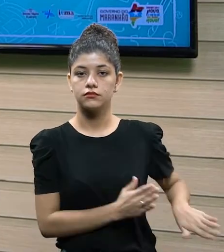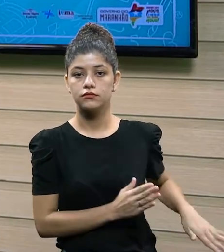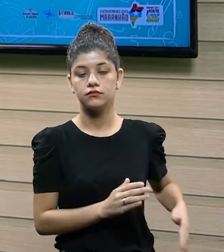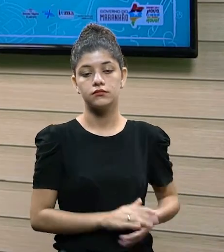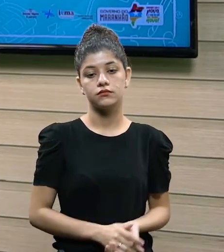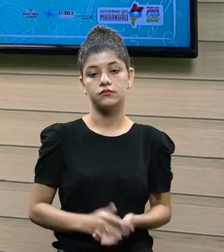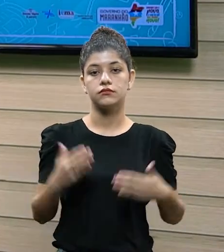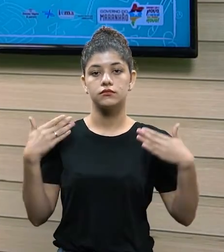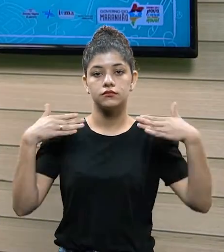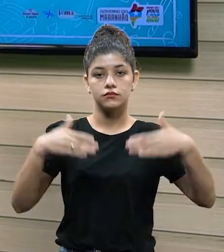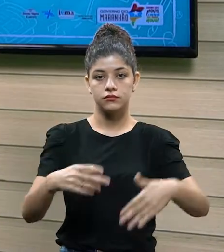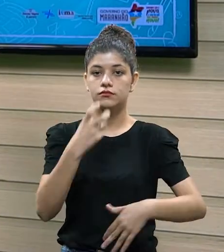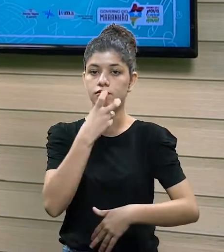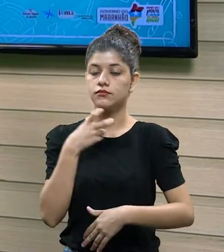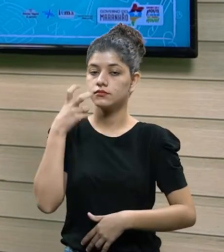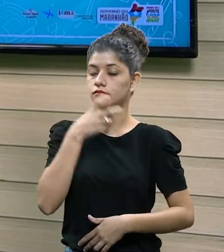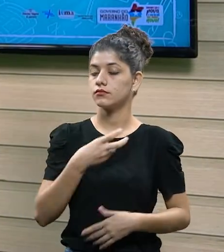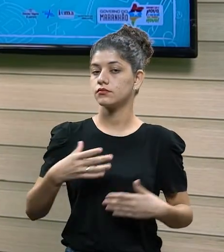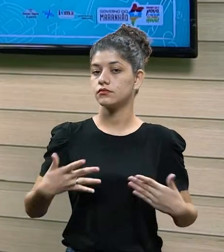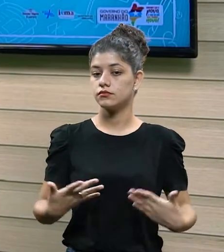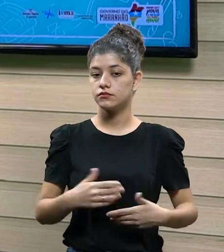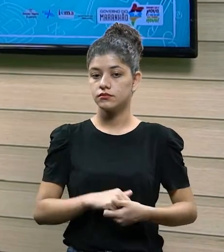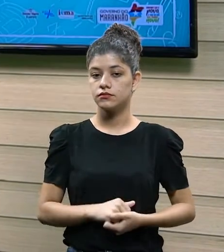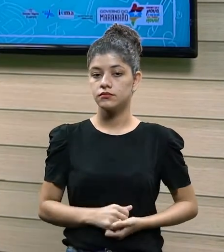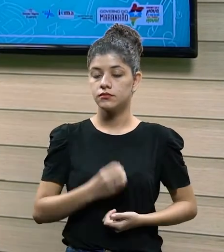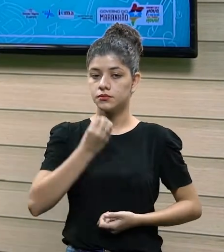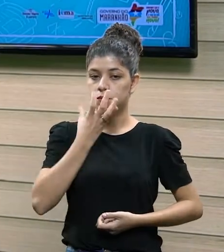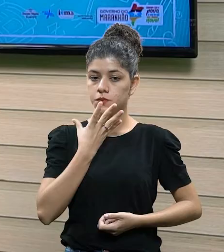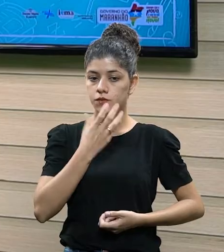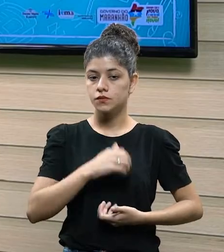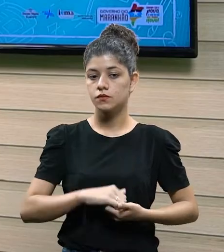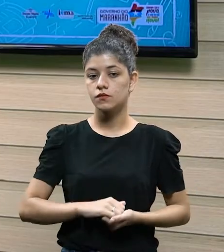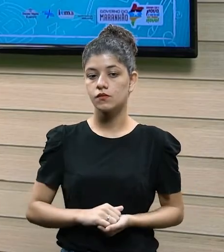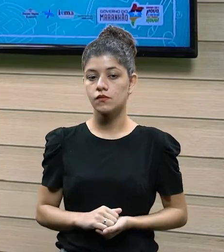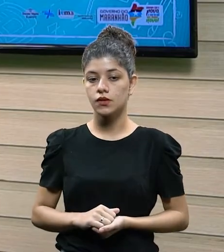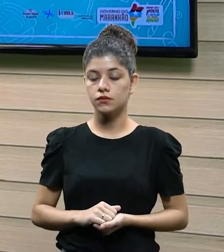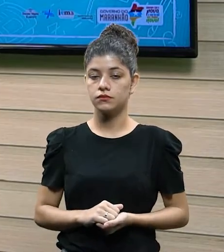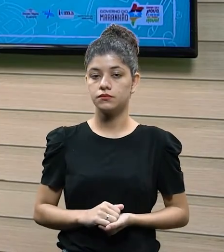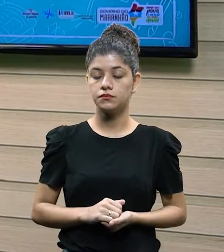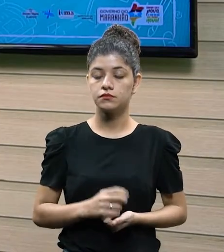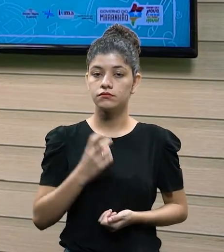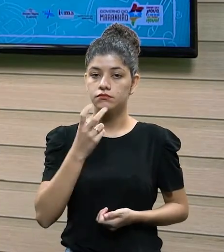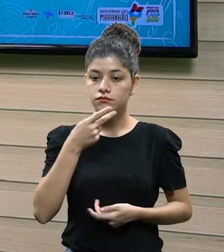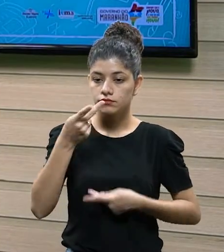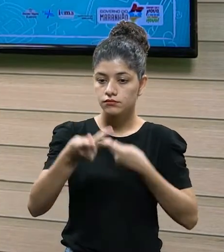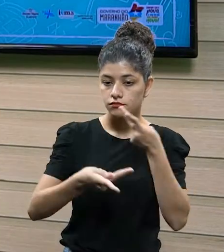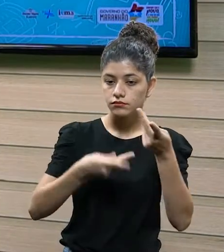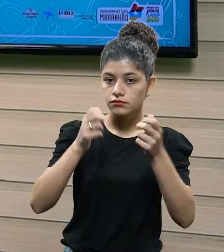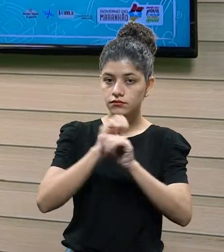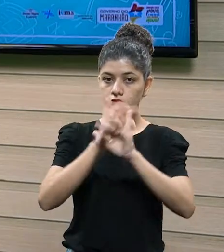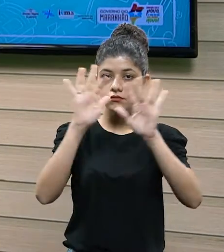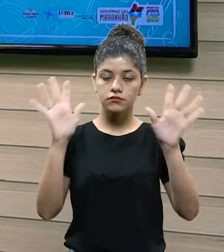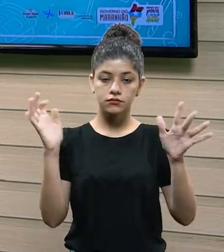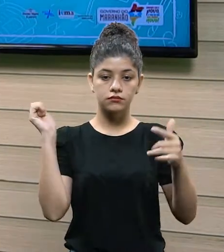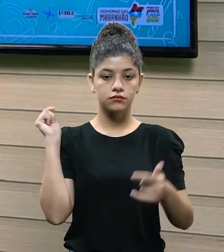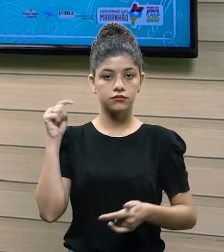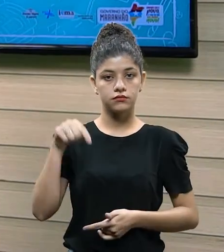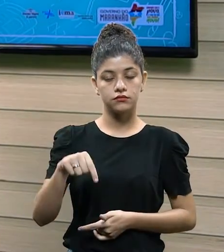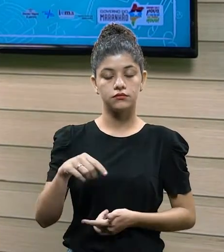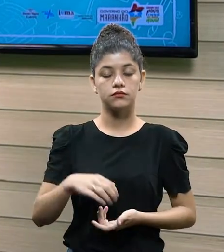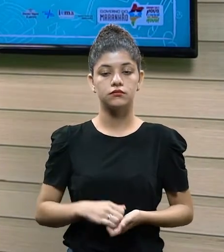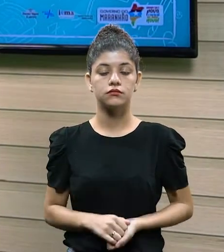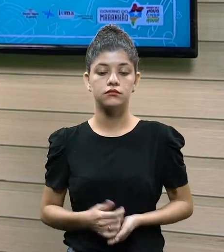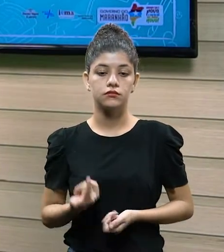outras coisas. Mas olha como ela é importante. Uma comunicação oral bem feita, efetiva, falar de forma clara, falar de forma objetiva, não